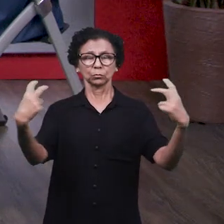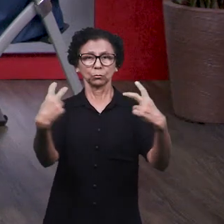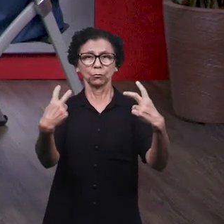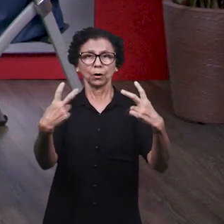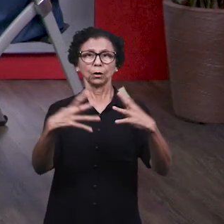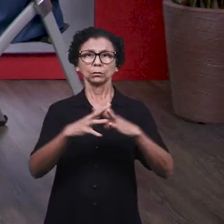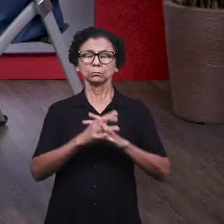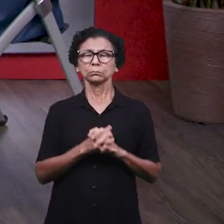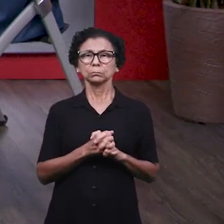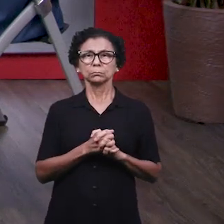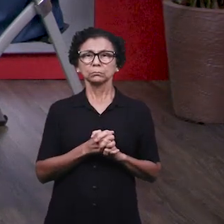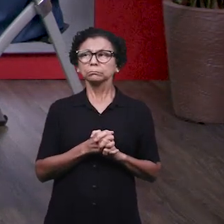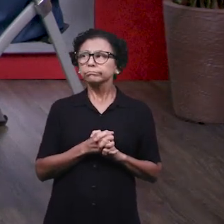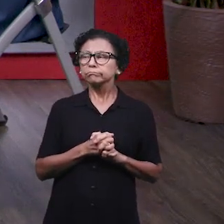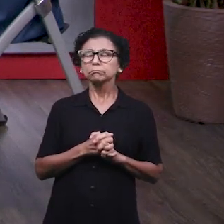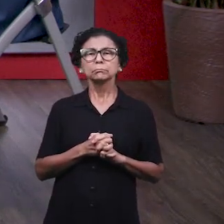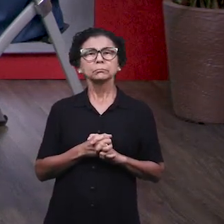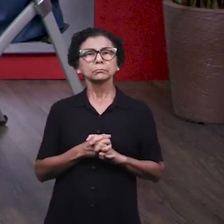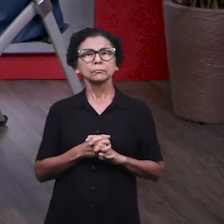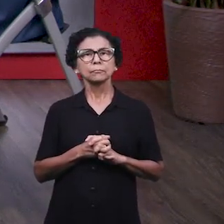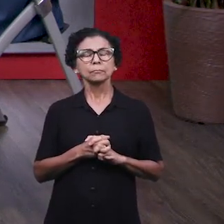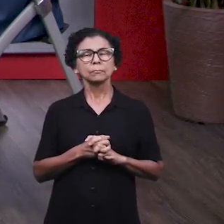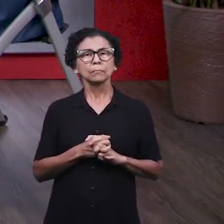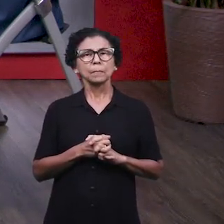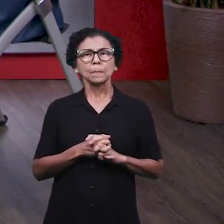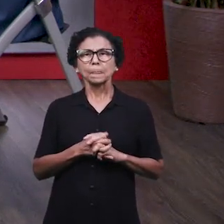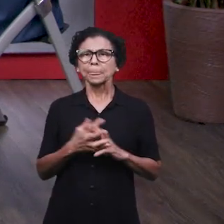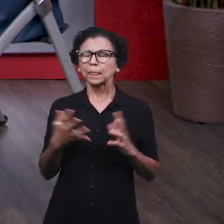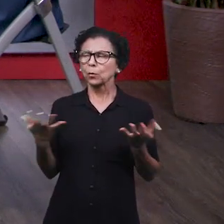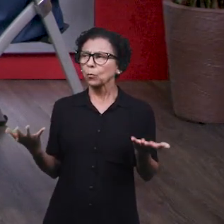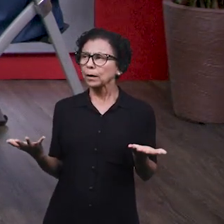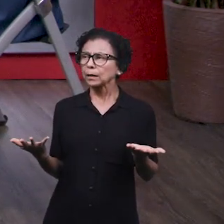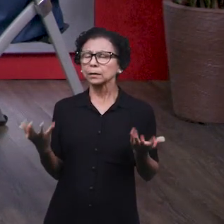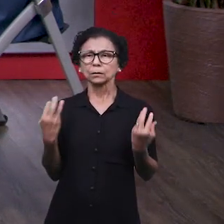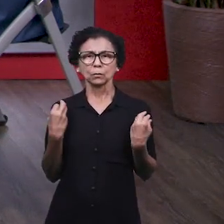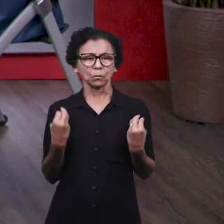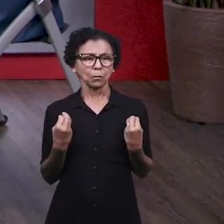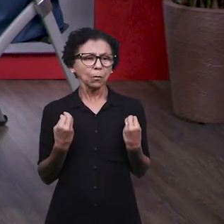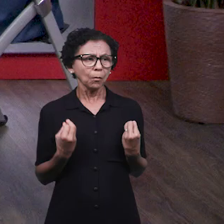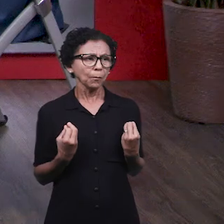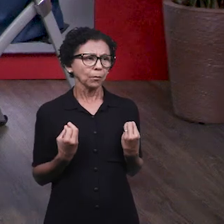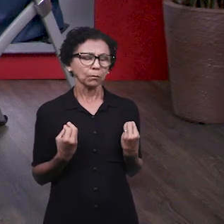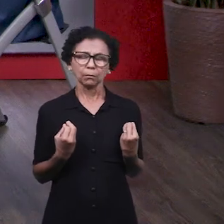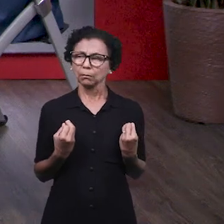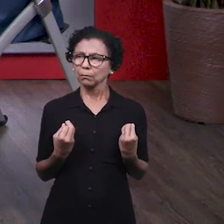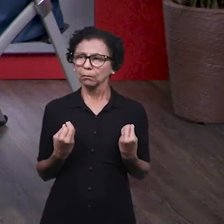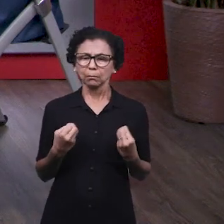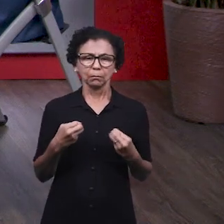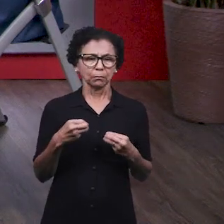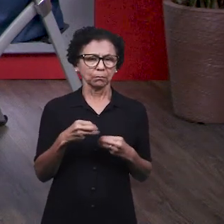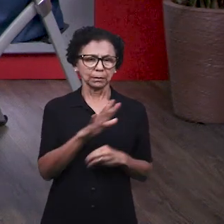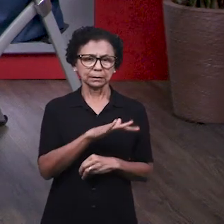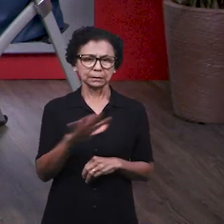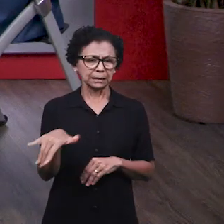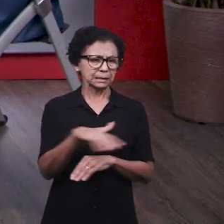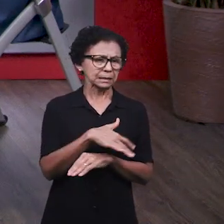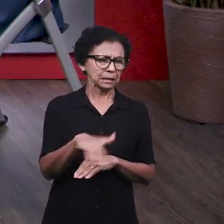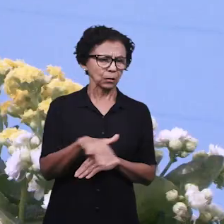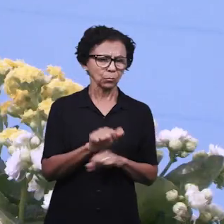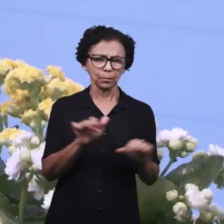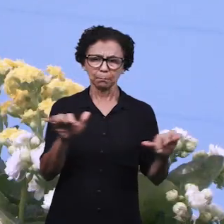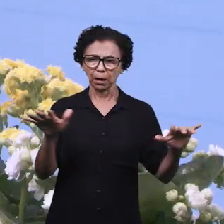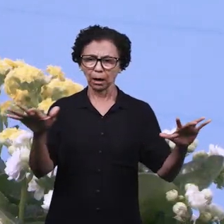É isso. E aquilo ali me chamou muita atenção. Eu falei, se eles estão na rua é porque não estão na escola. Exatamente. Liguei para o prefeito à época, que